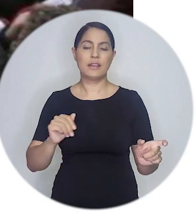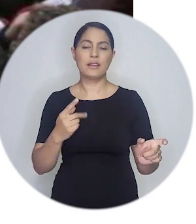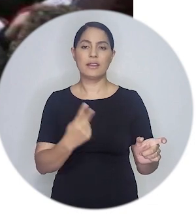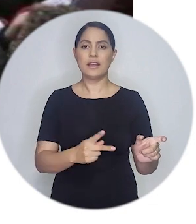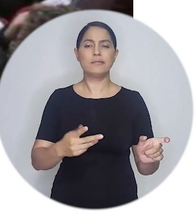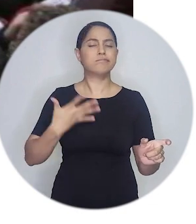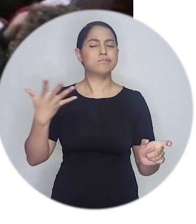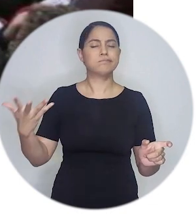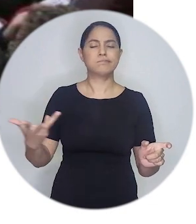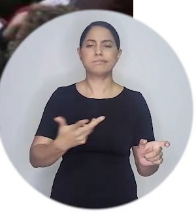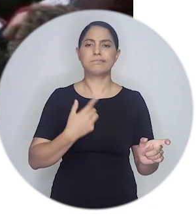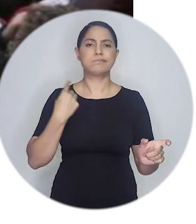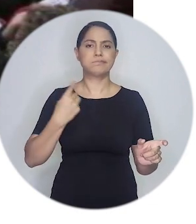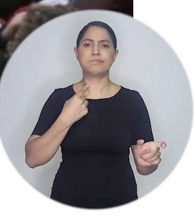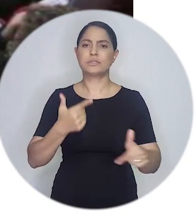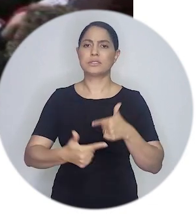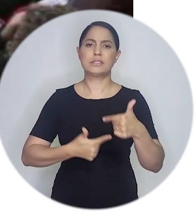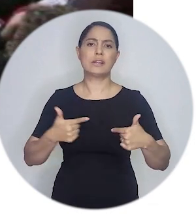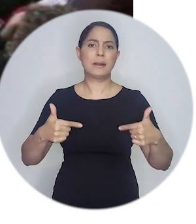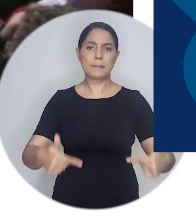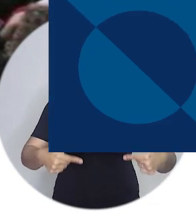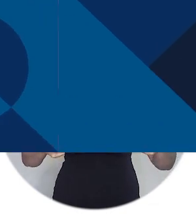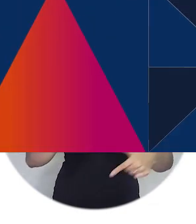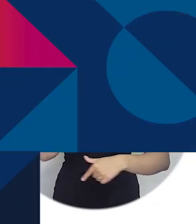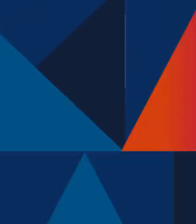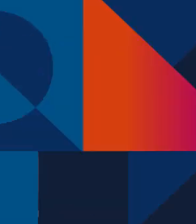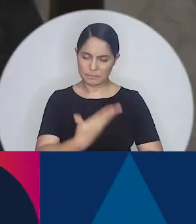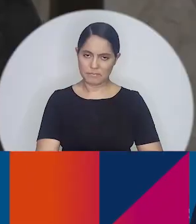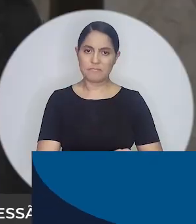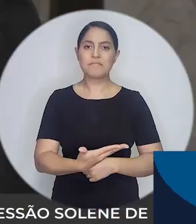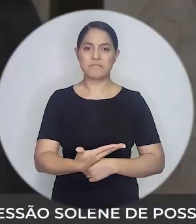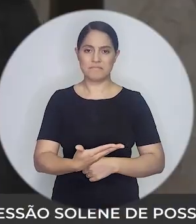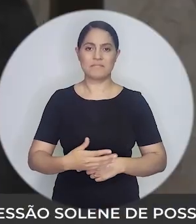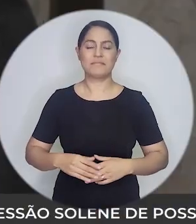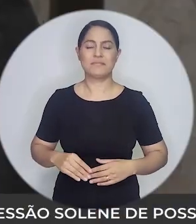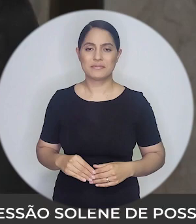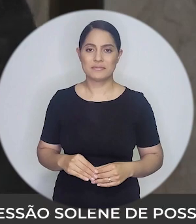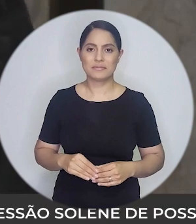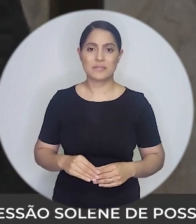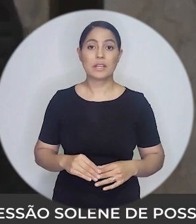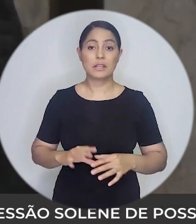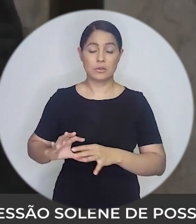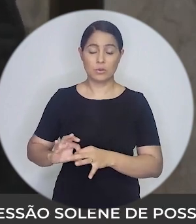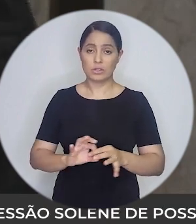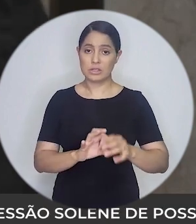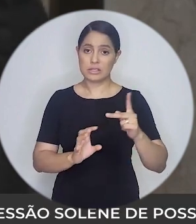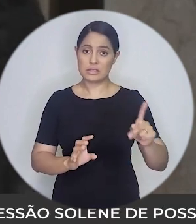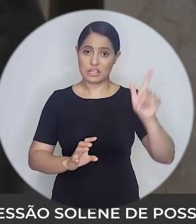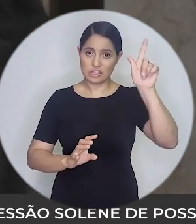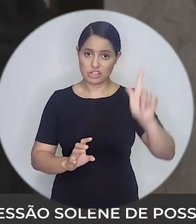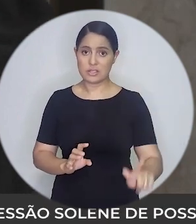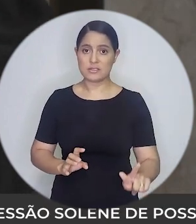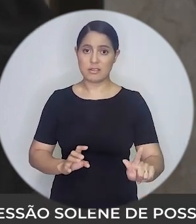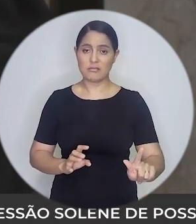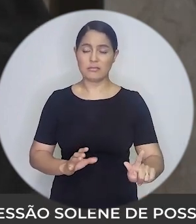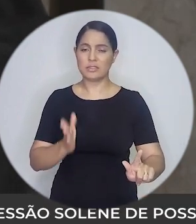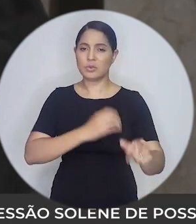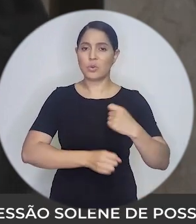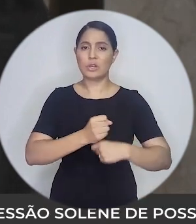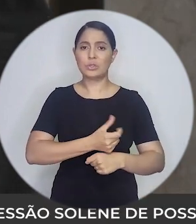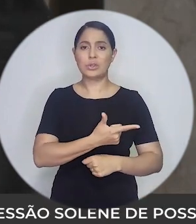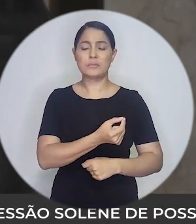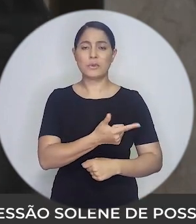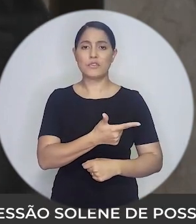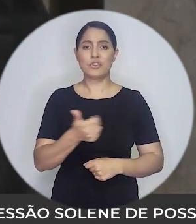gestão devotada e compromissada com os jurisdicionados, a merecer os mais justos reconhecimentos. Gestão,